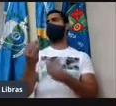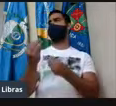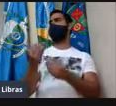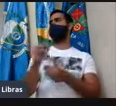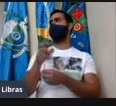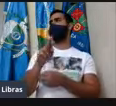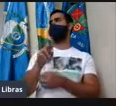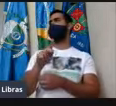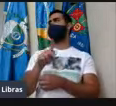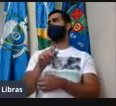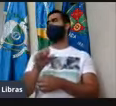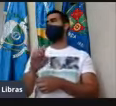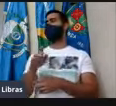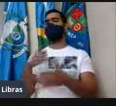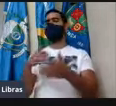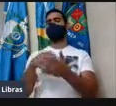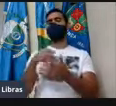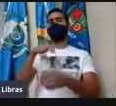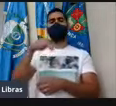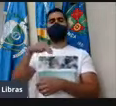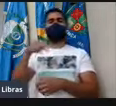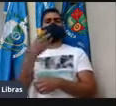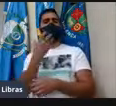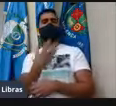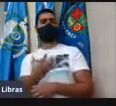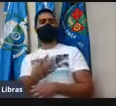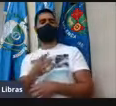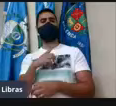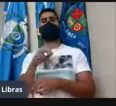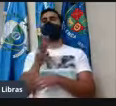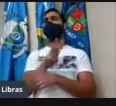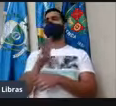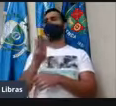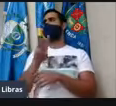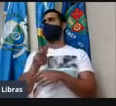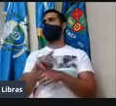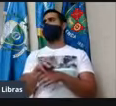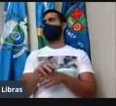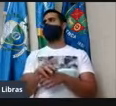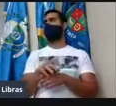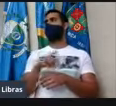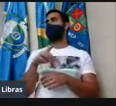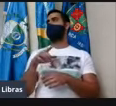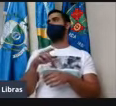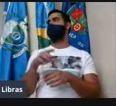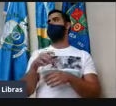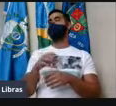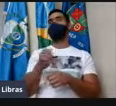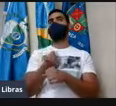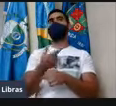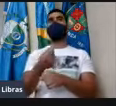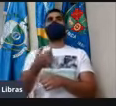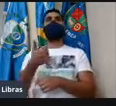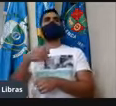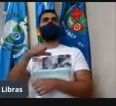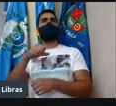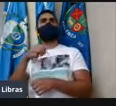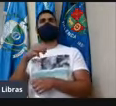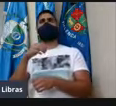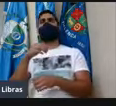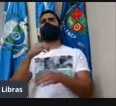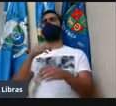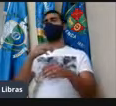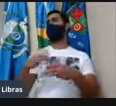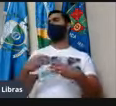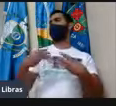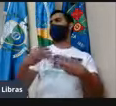até novembro e dezembro, está impresso lá no site do CADPREV, até novembro e dezembro de 2019. Isso não foi enviado ao